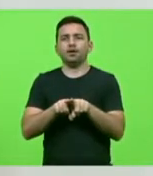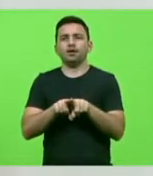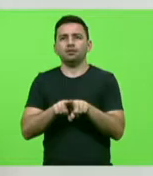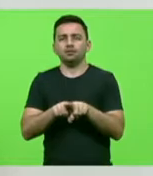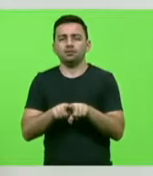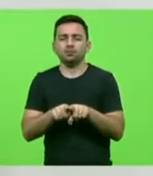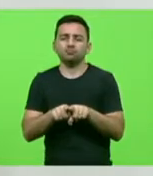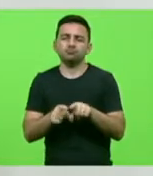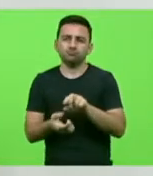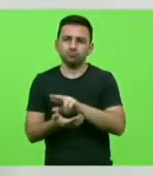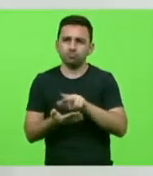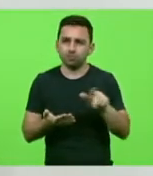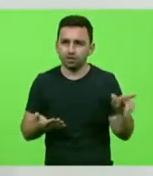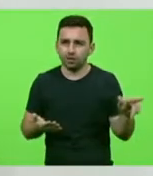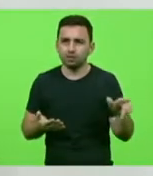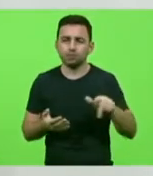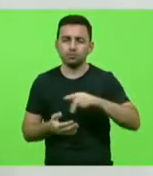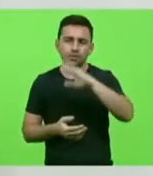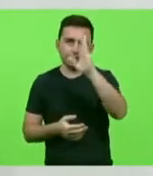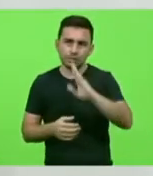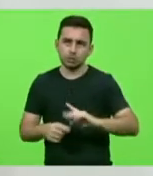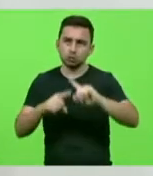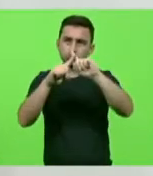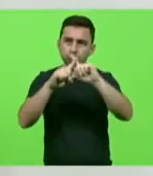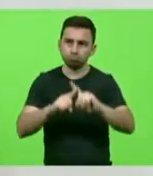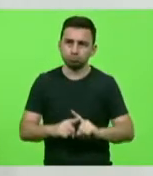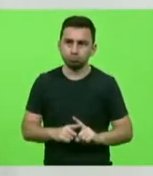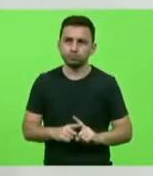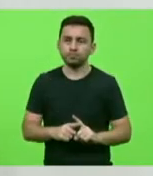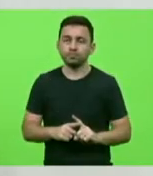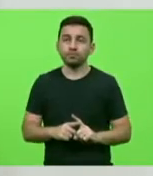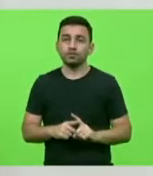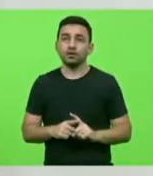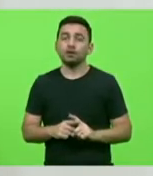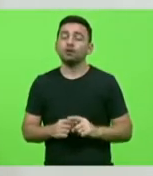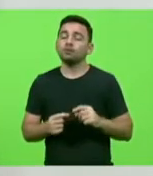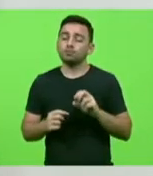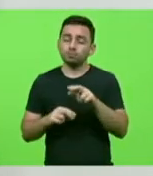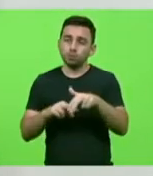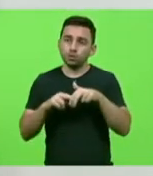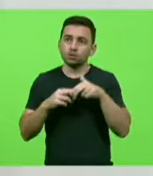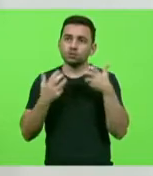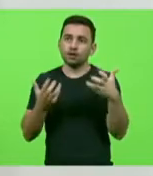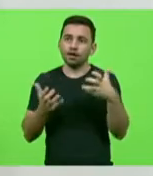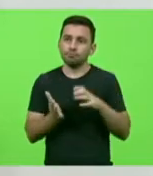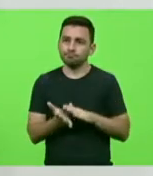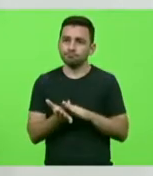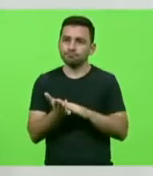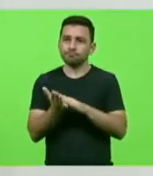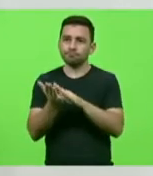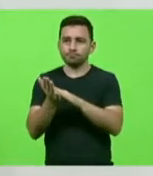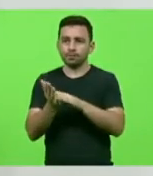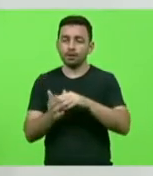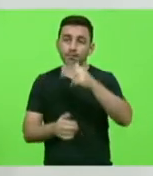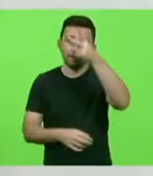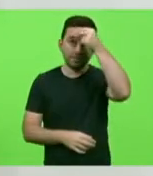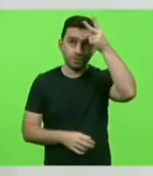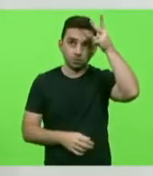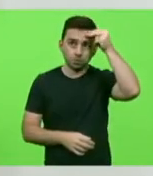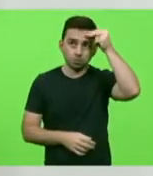campeonatos em nível nacional. Por isso, nós queremos parabenizar a Prefeitura de Blumenau, que foi